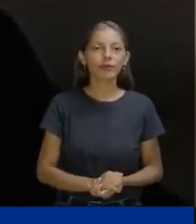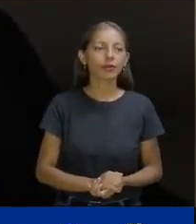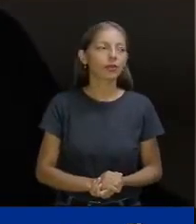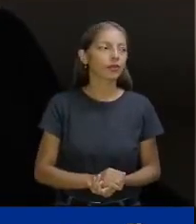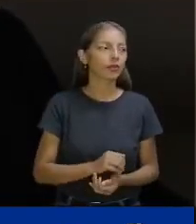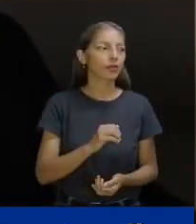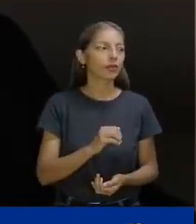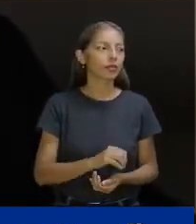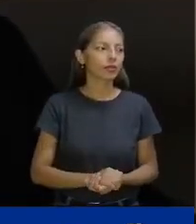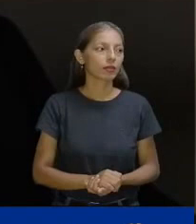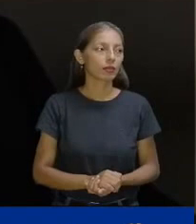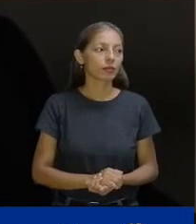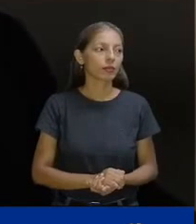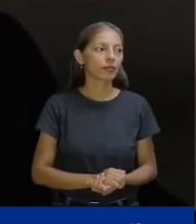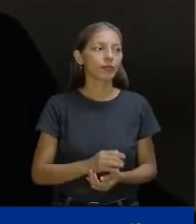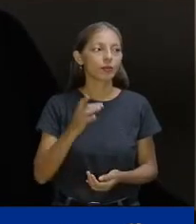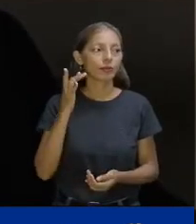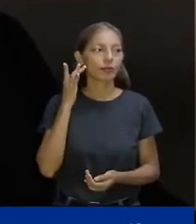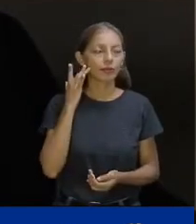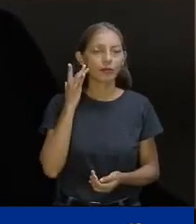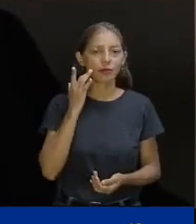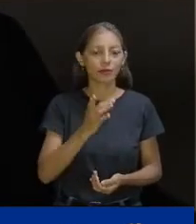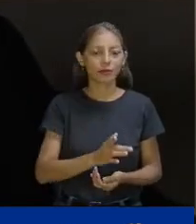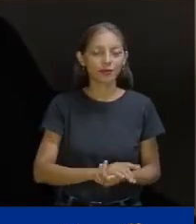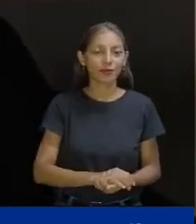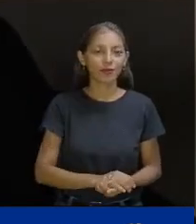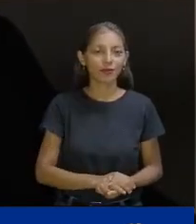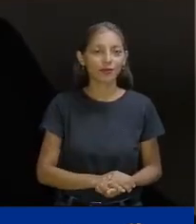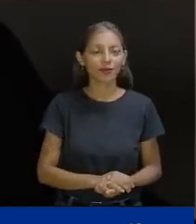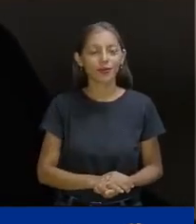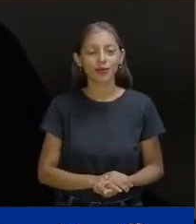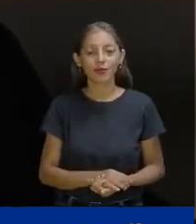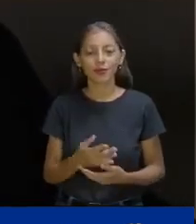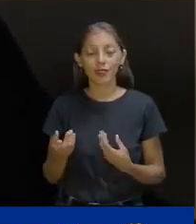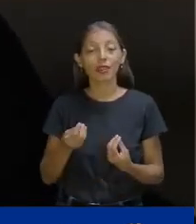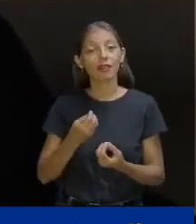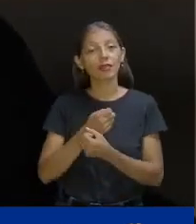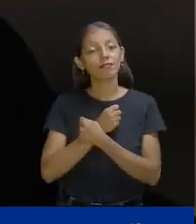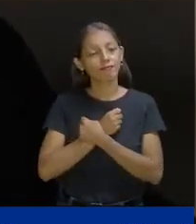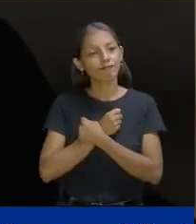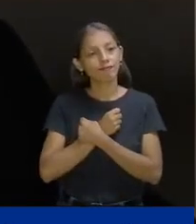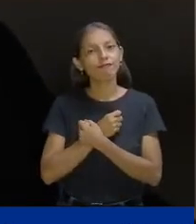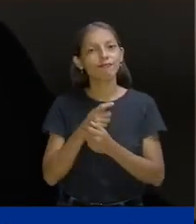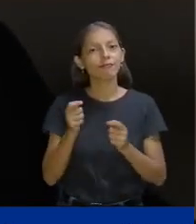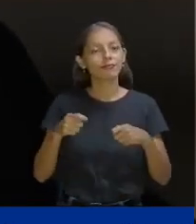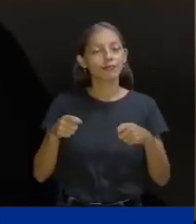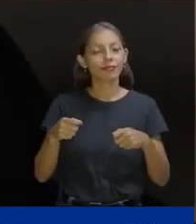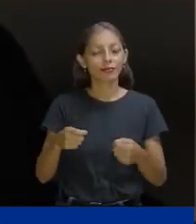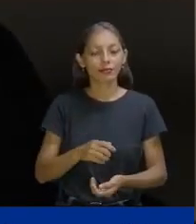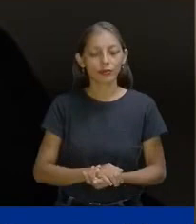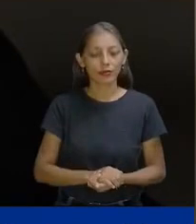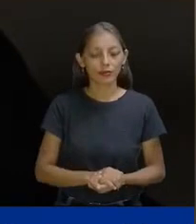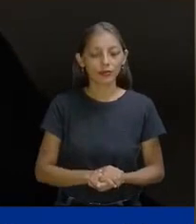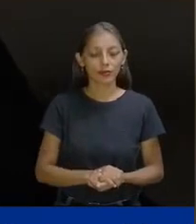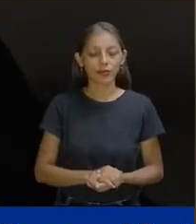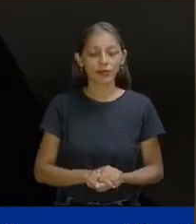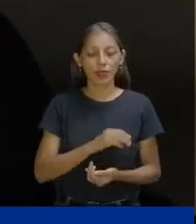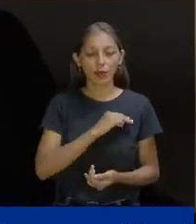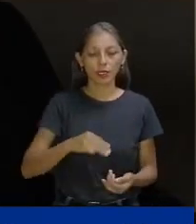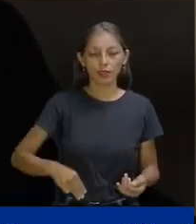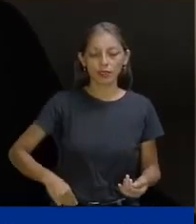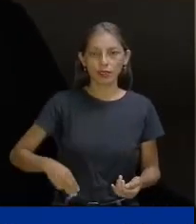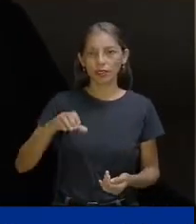excelência. Então, deixo aqui esse abraço, esse reconhecimento. E assim, a atenção que a ministra Carmen Lúcia, que vai